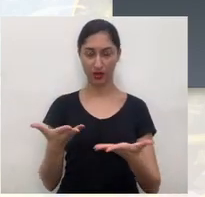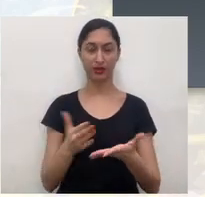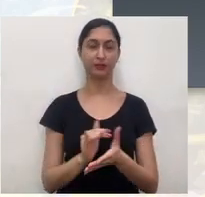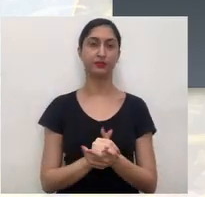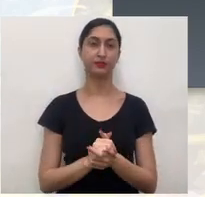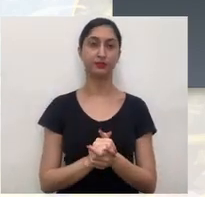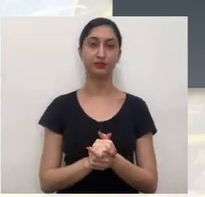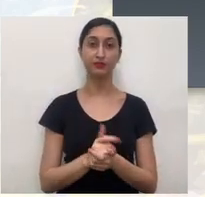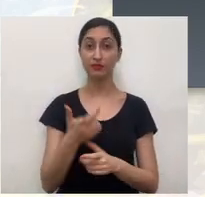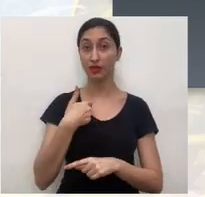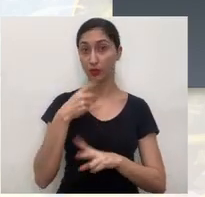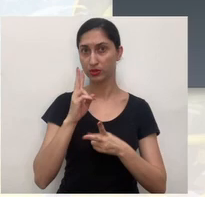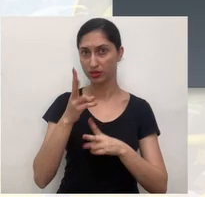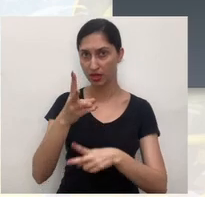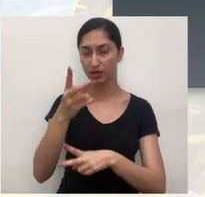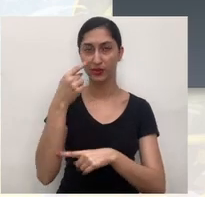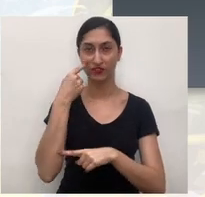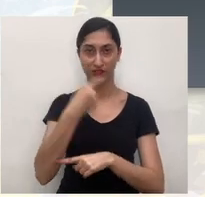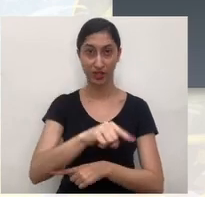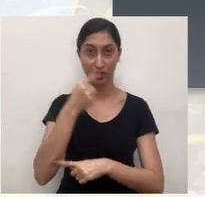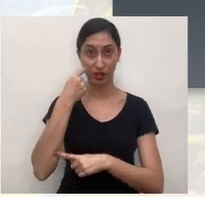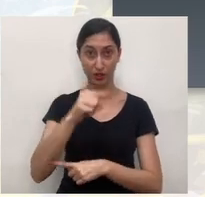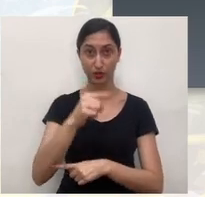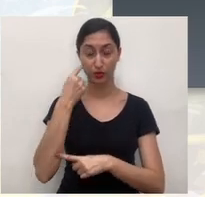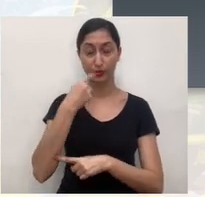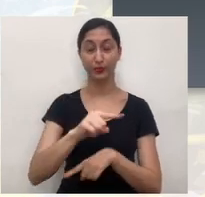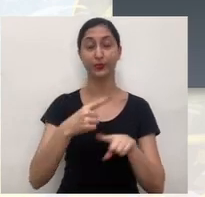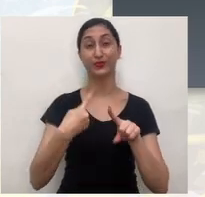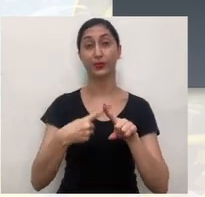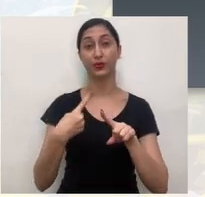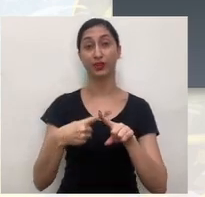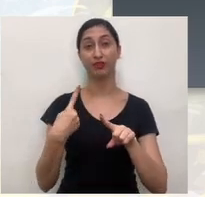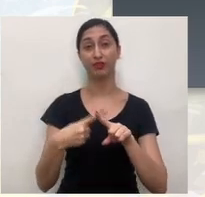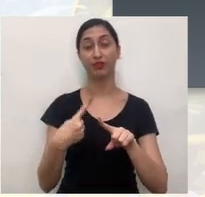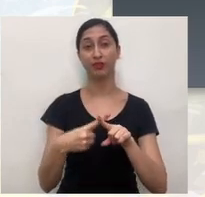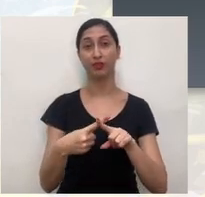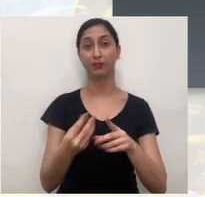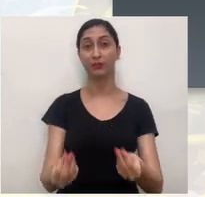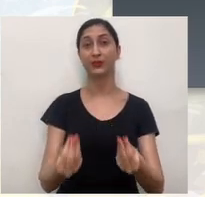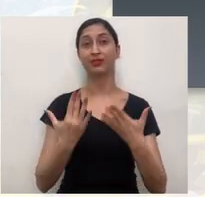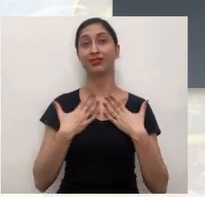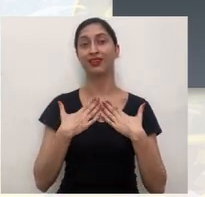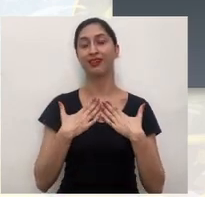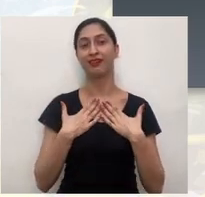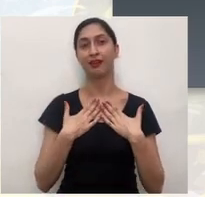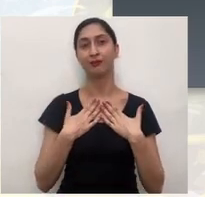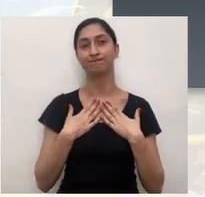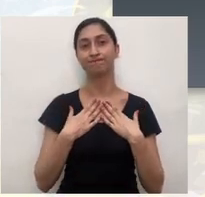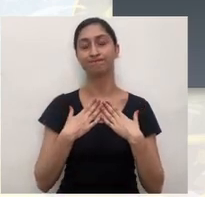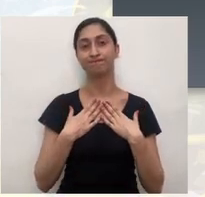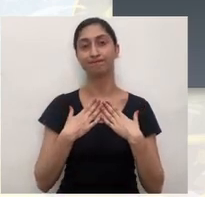bastante frequência, porque me causa uma certa